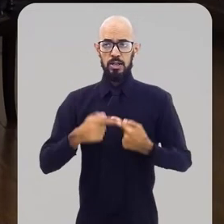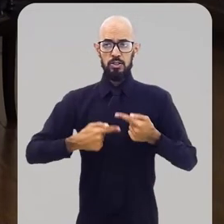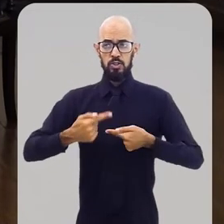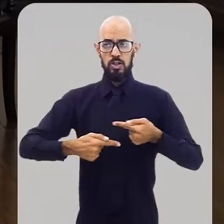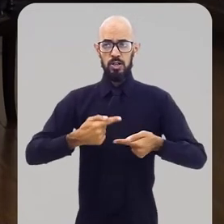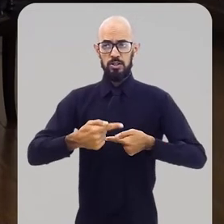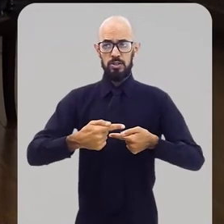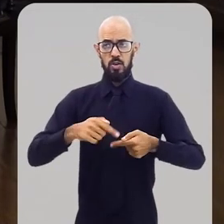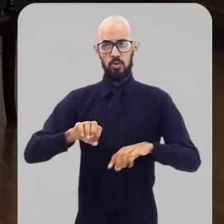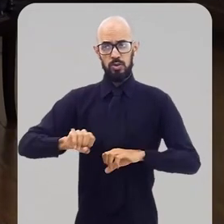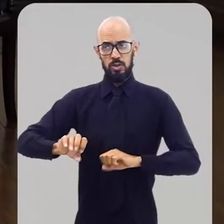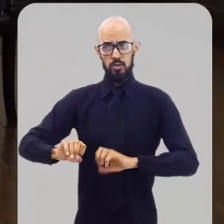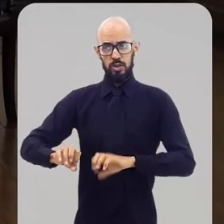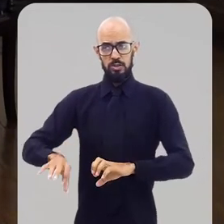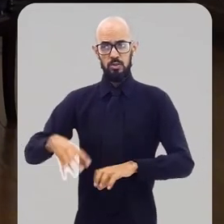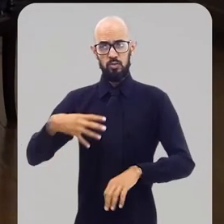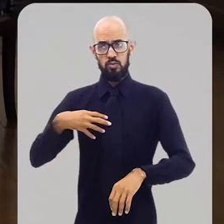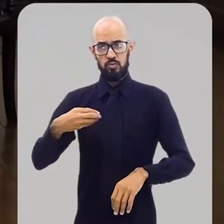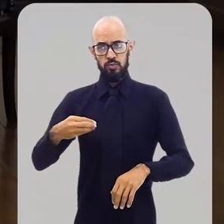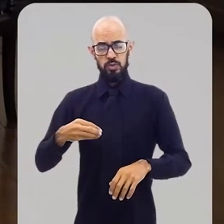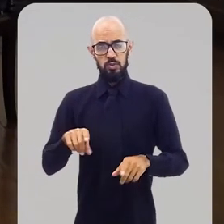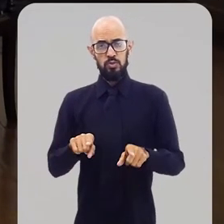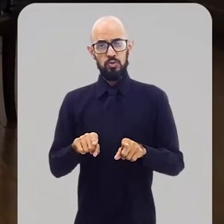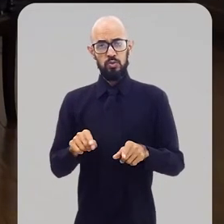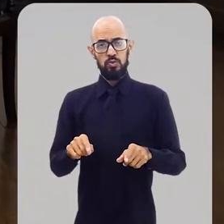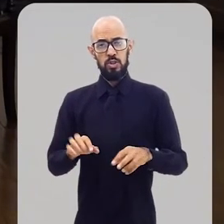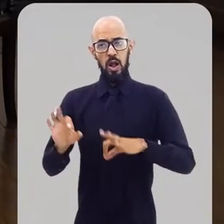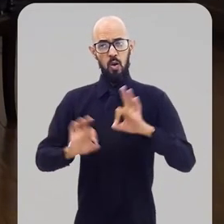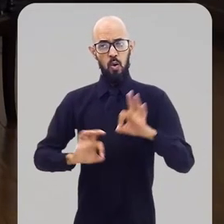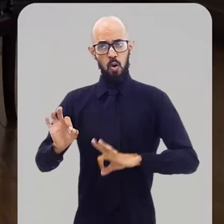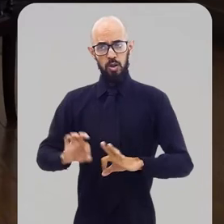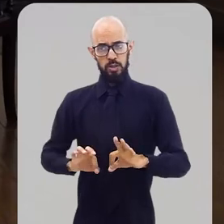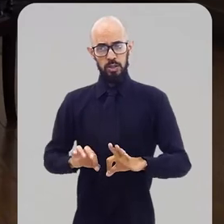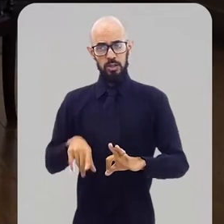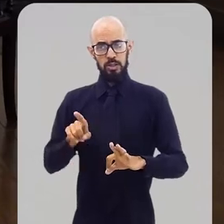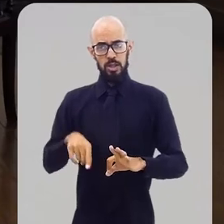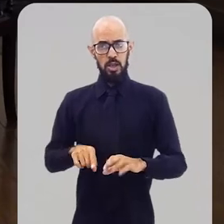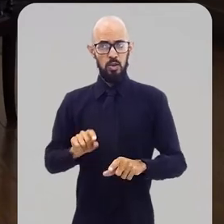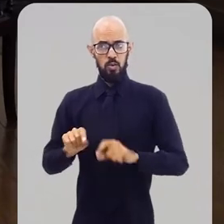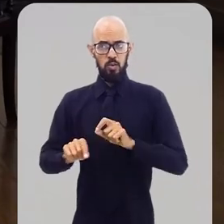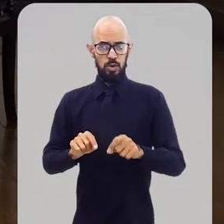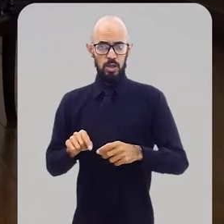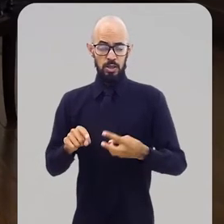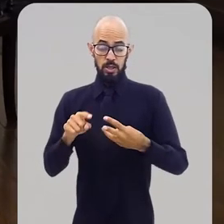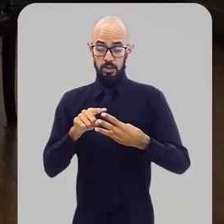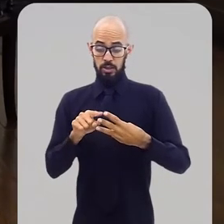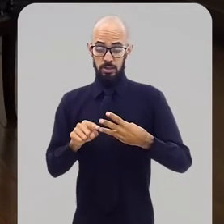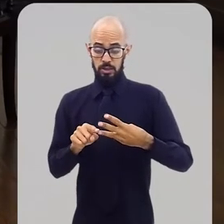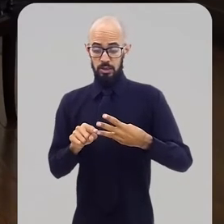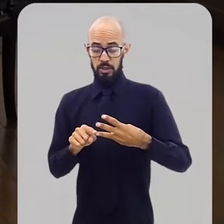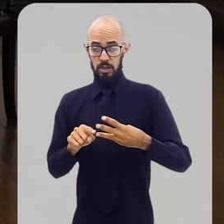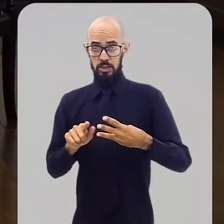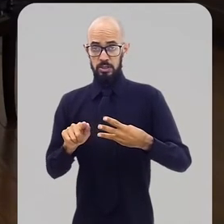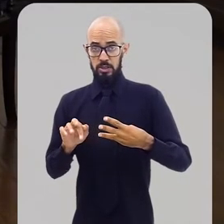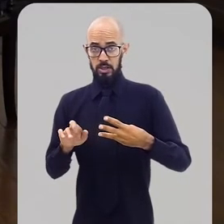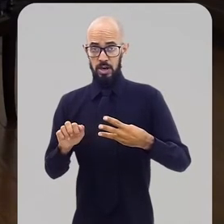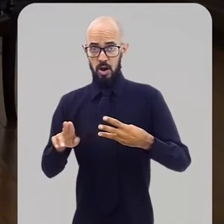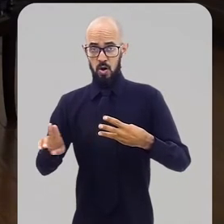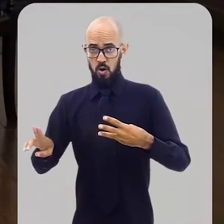geração e educação dos filhos o sacramento da ordem que compreende 3°